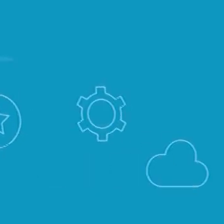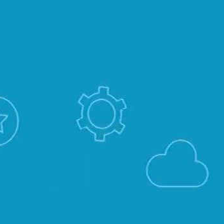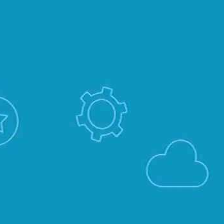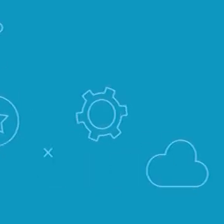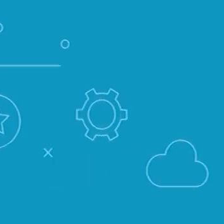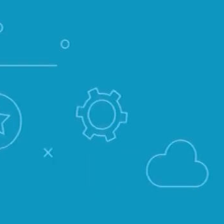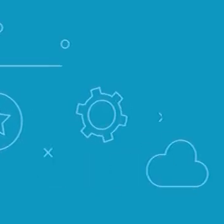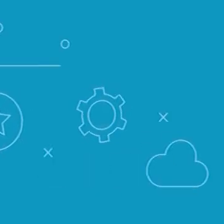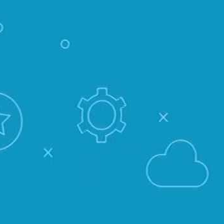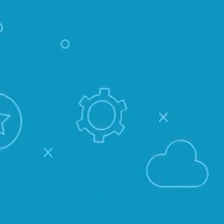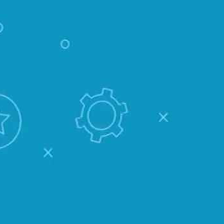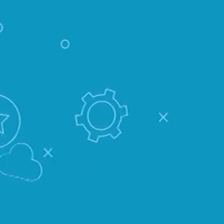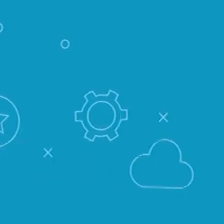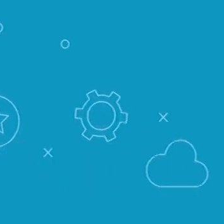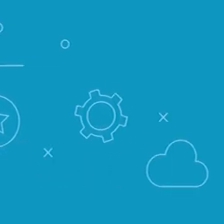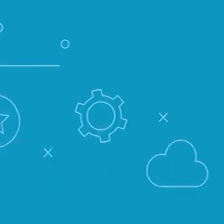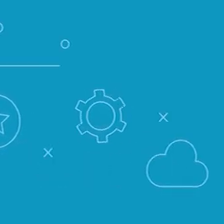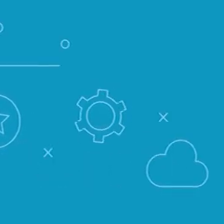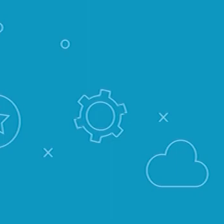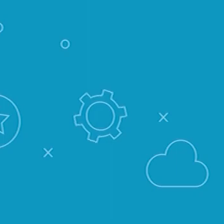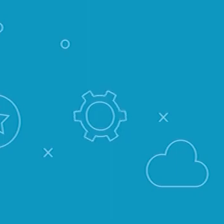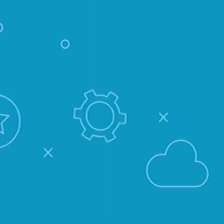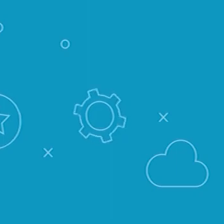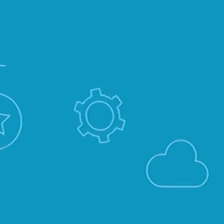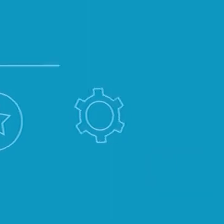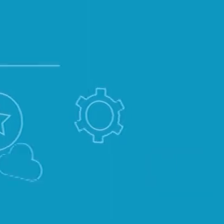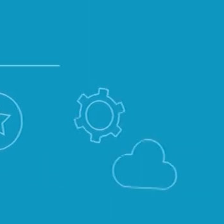Tchau, tchau.